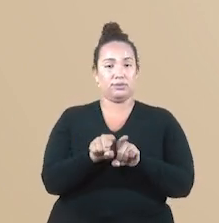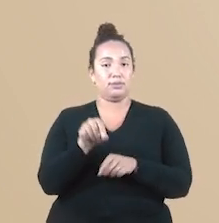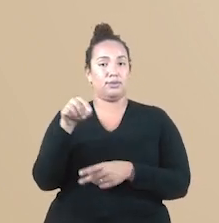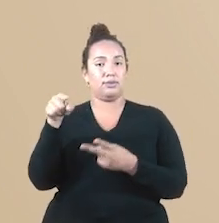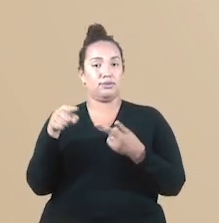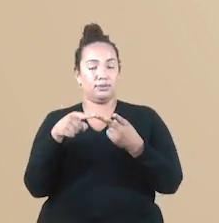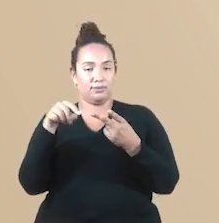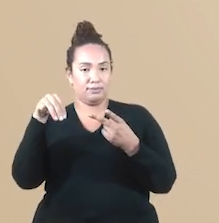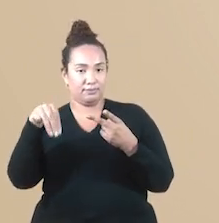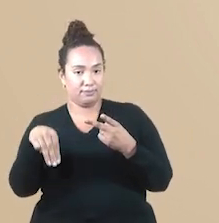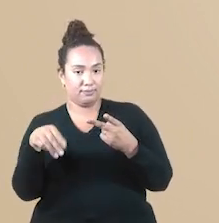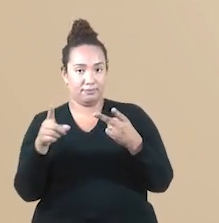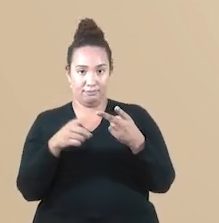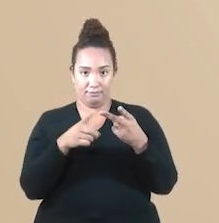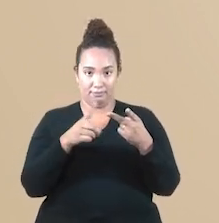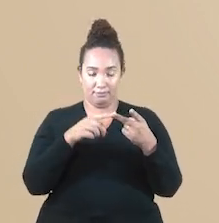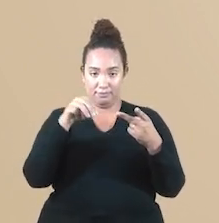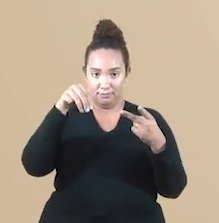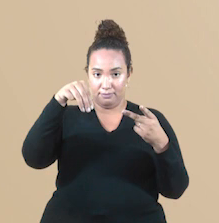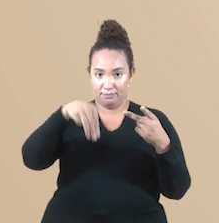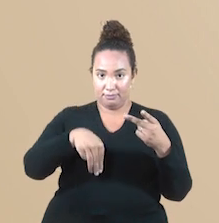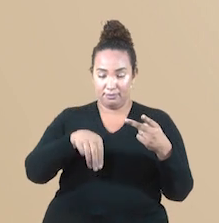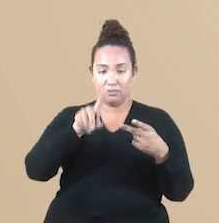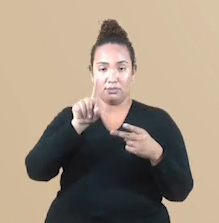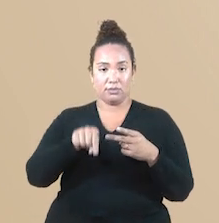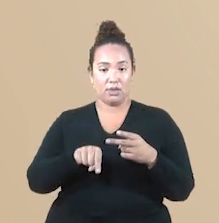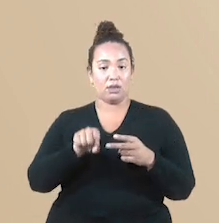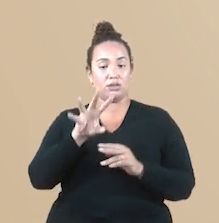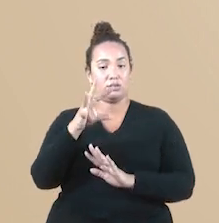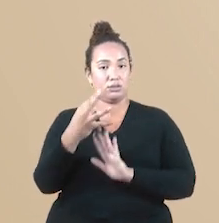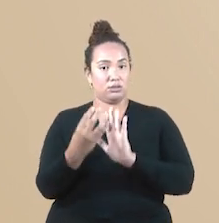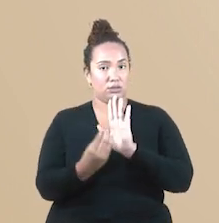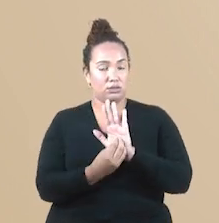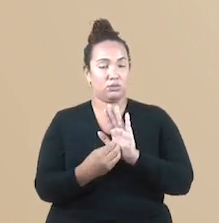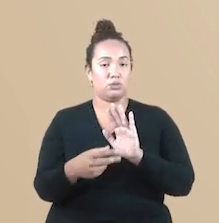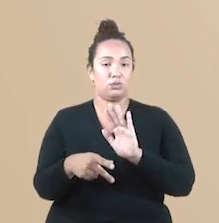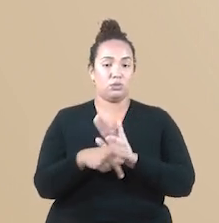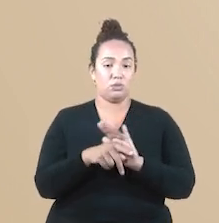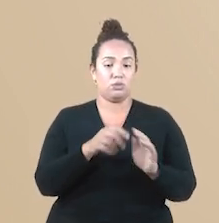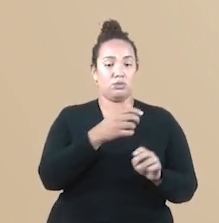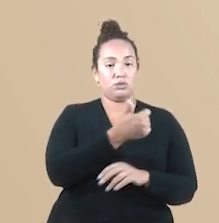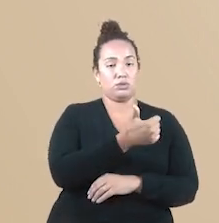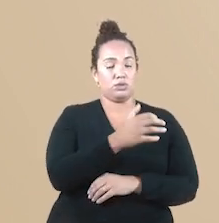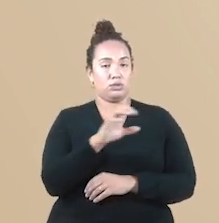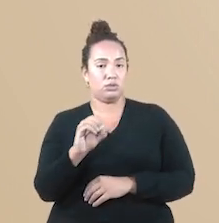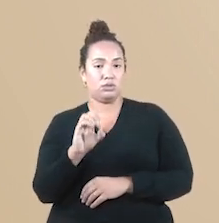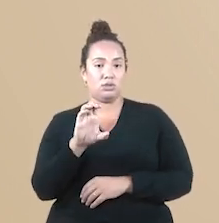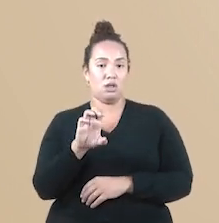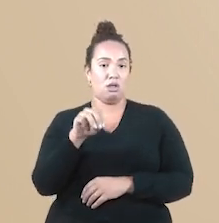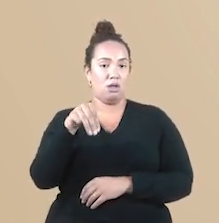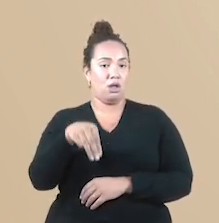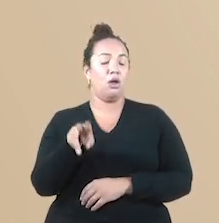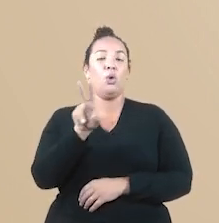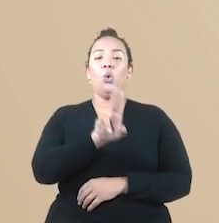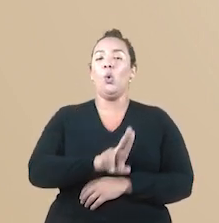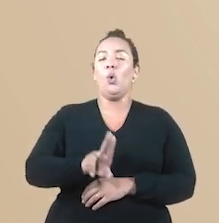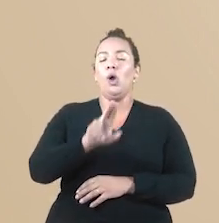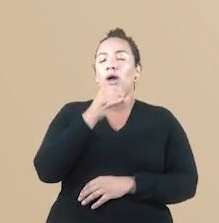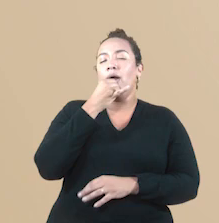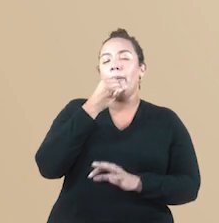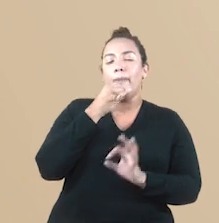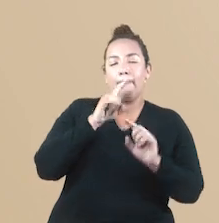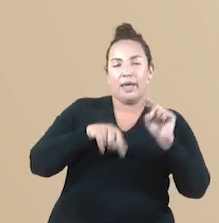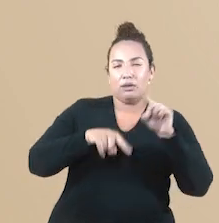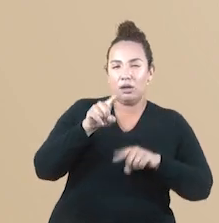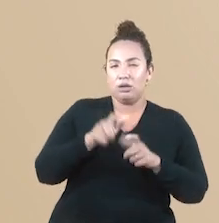metro. O metro é uma unidade de medida formada por 100 centímetros e usamos para medir